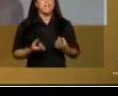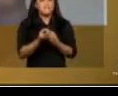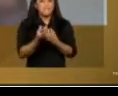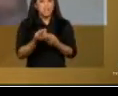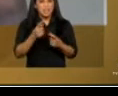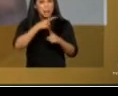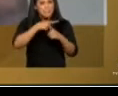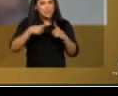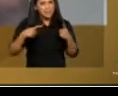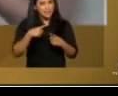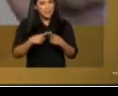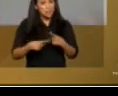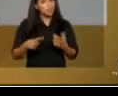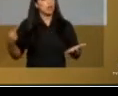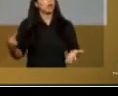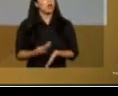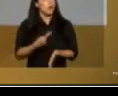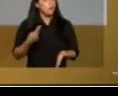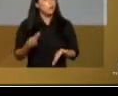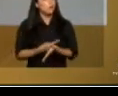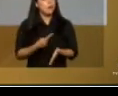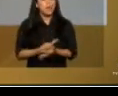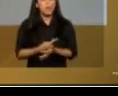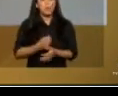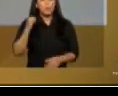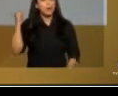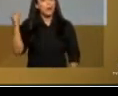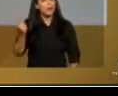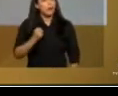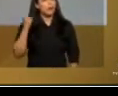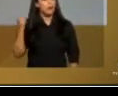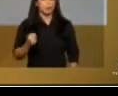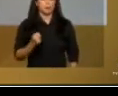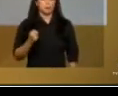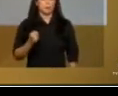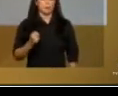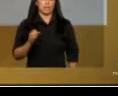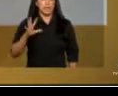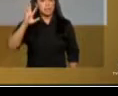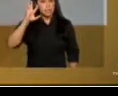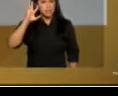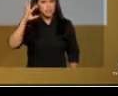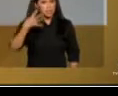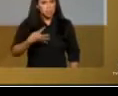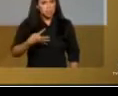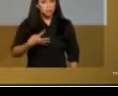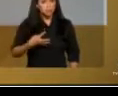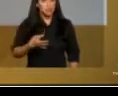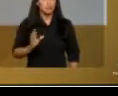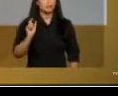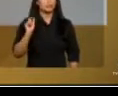das refinarias é um erro estratégico gravíssimo. Essa decisão é uma